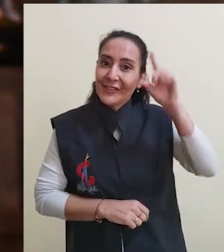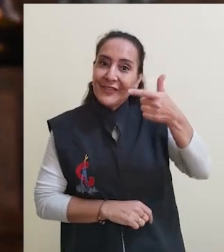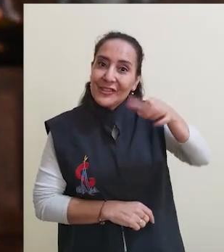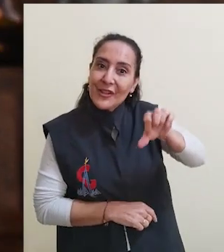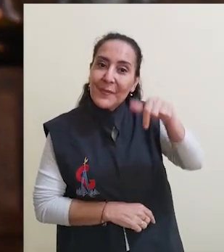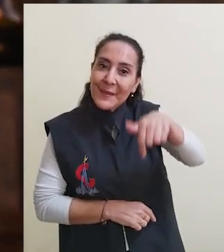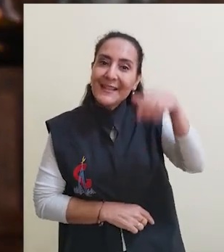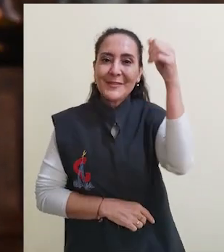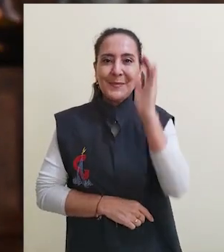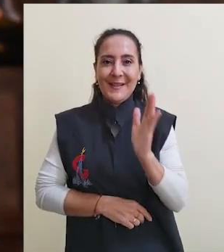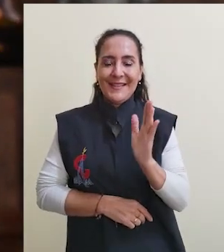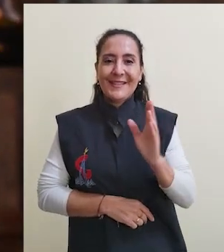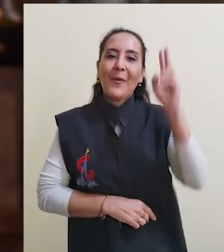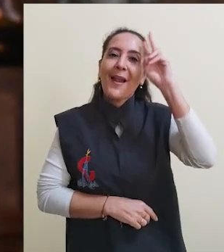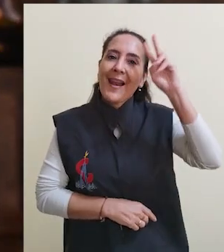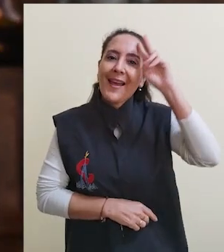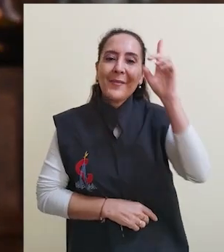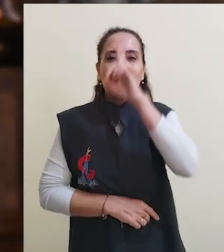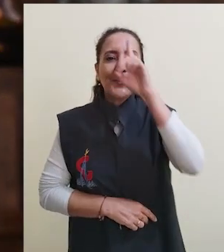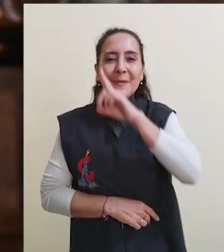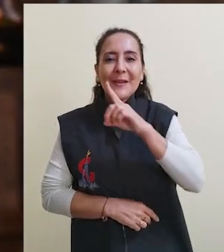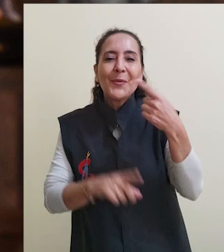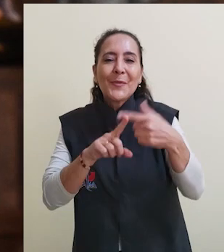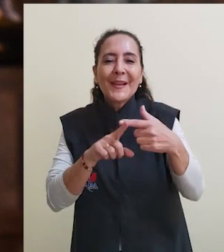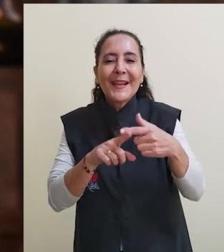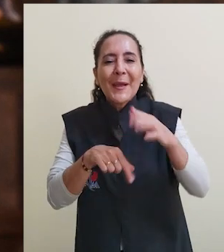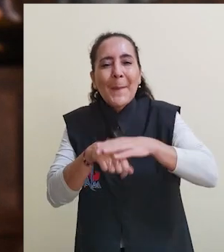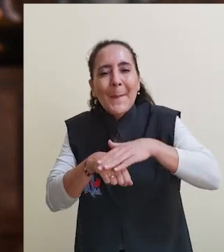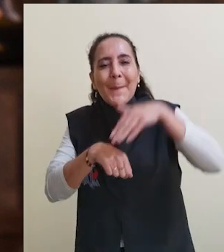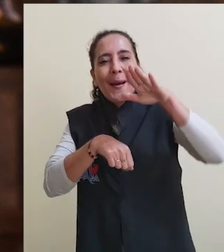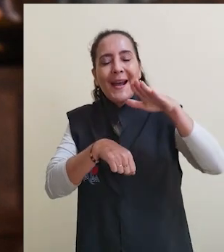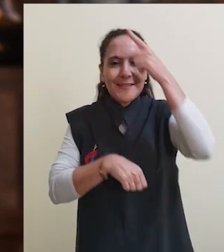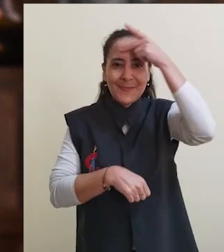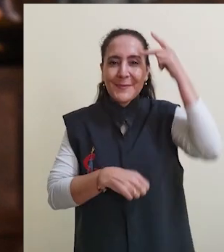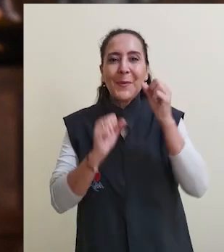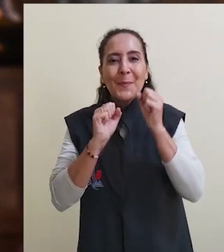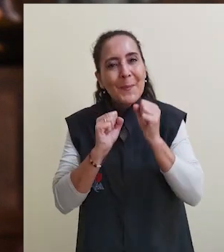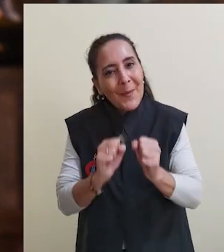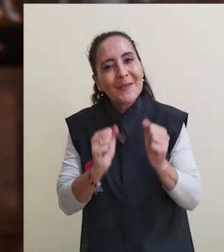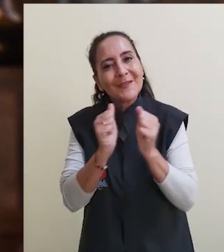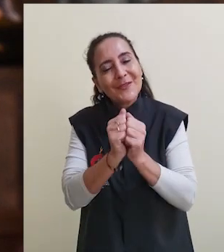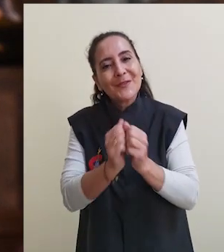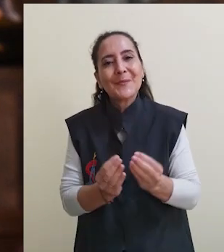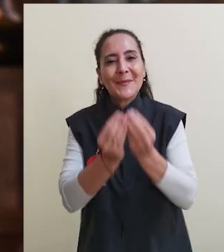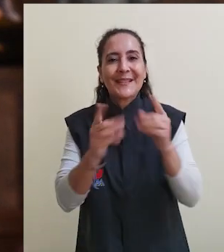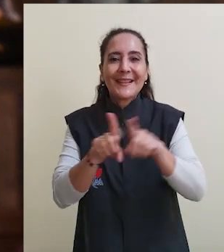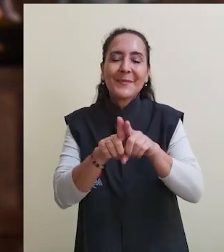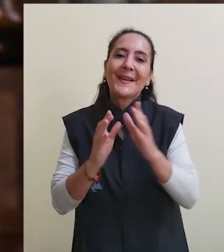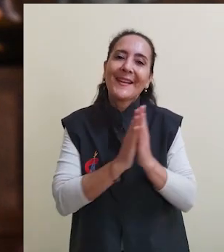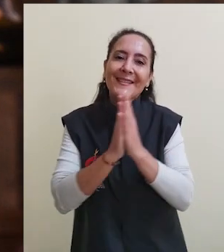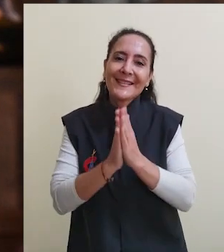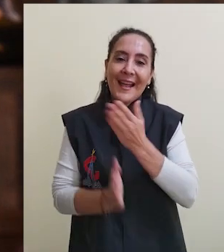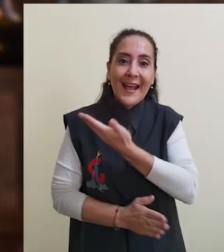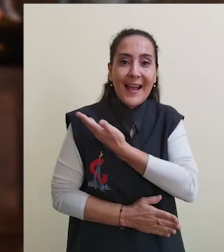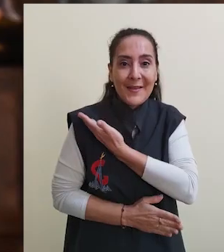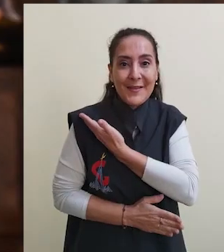Brasil a gente celebra no domingo, para que o maior número de fiéis possam participar da Santa Missa. E nesse dia rezarmos pelo Santo Padre,